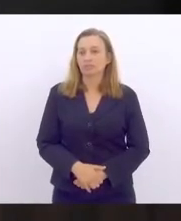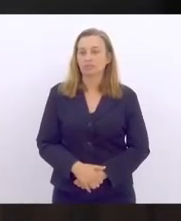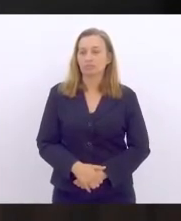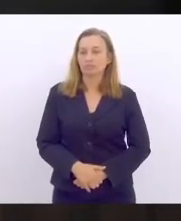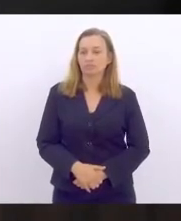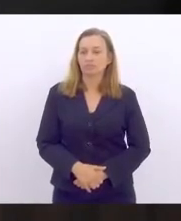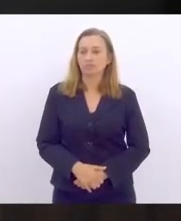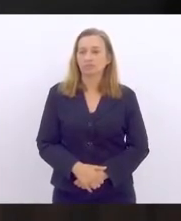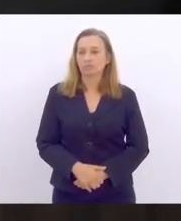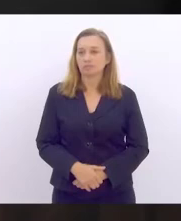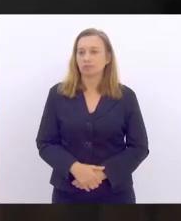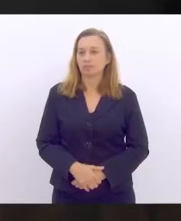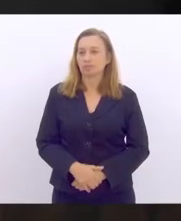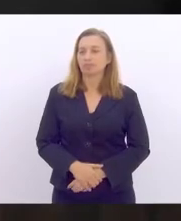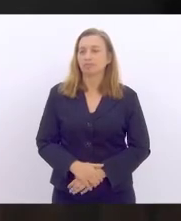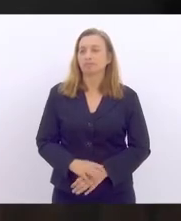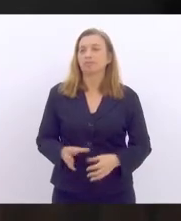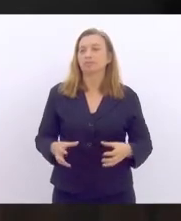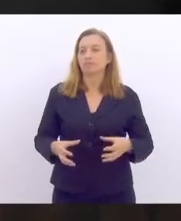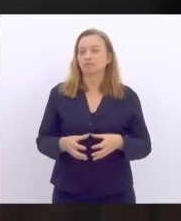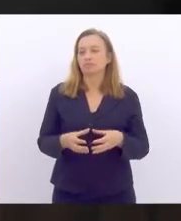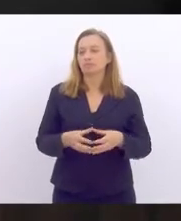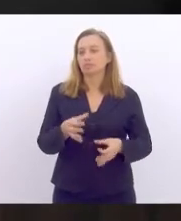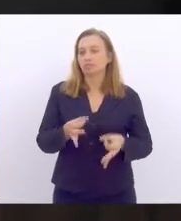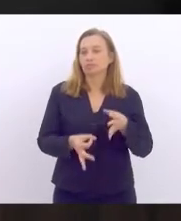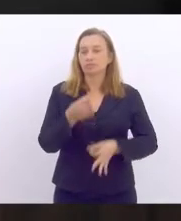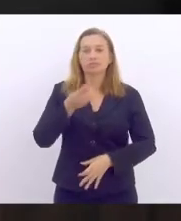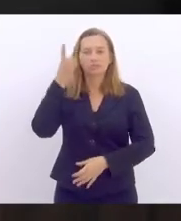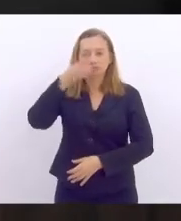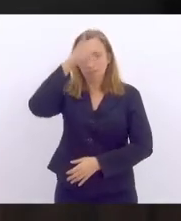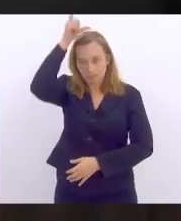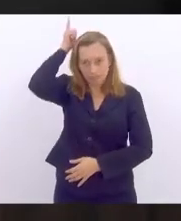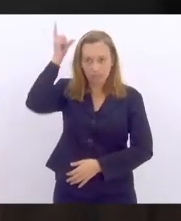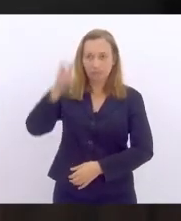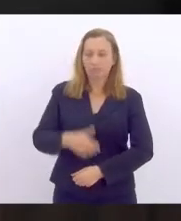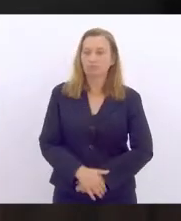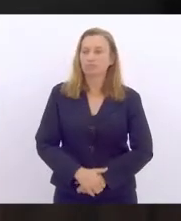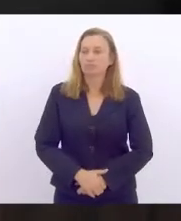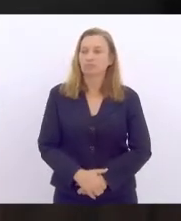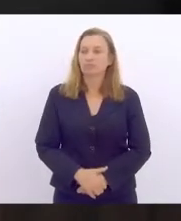Para emitir parecer pela Comissão de Constituição e Justiça, deputado Luiz Paulo.